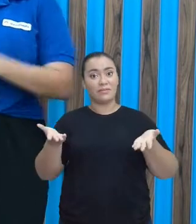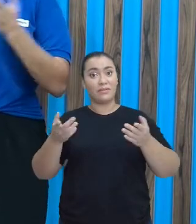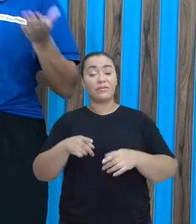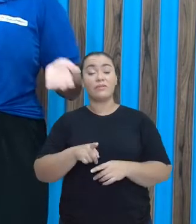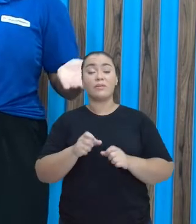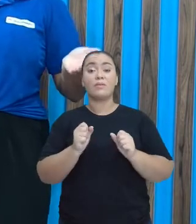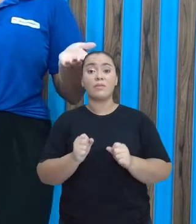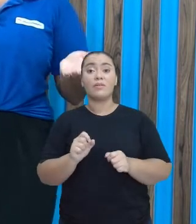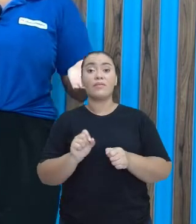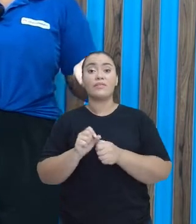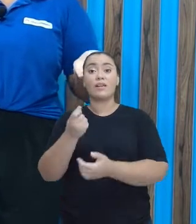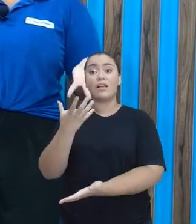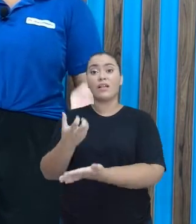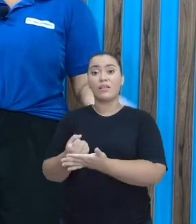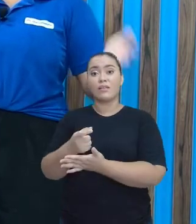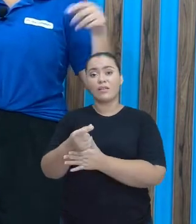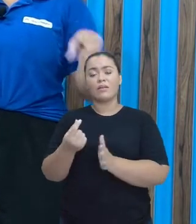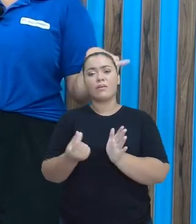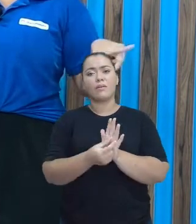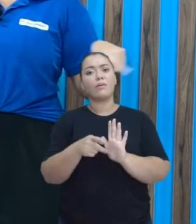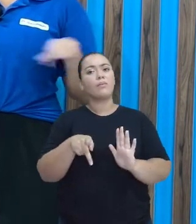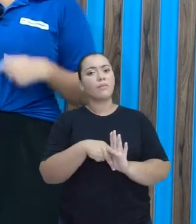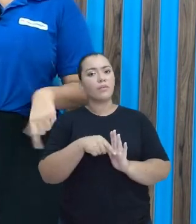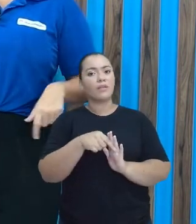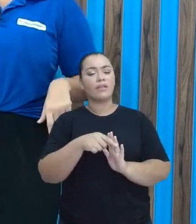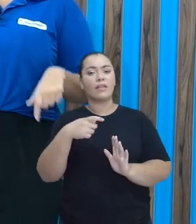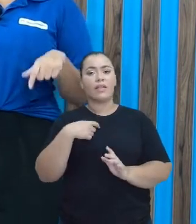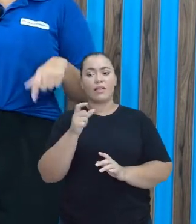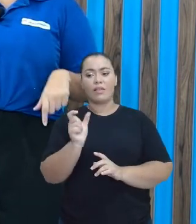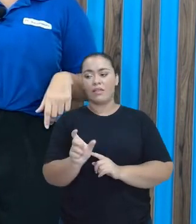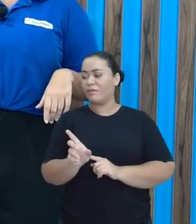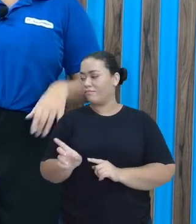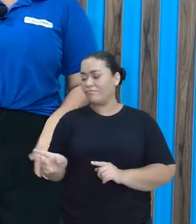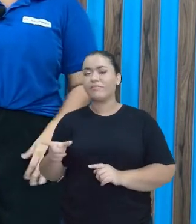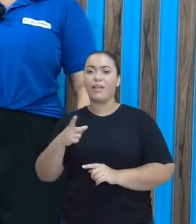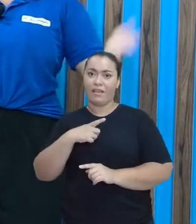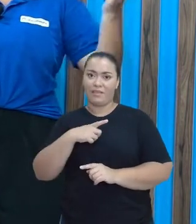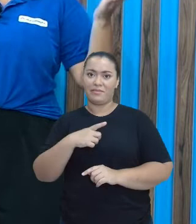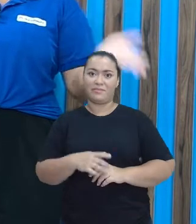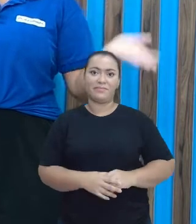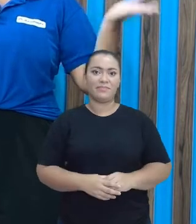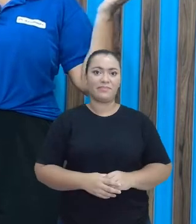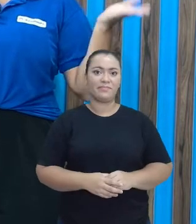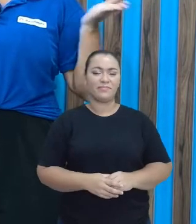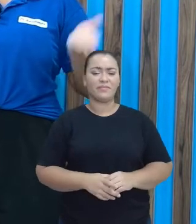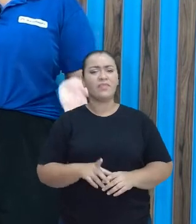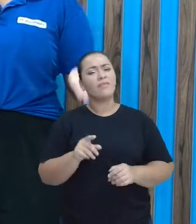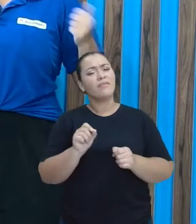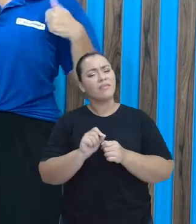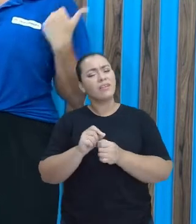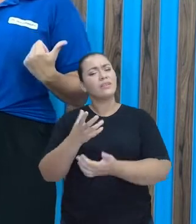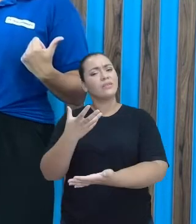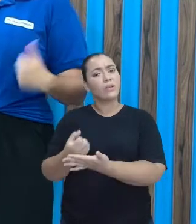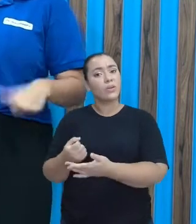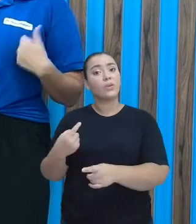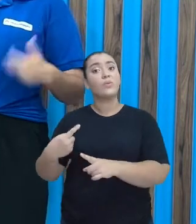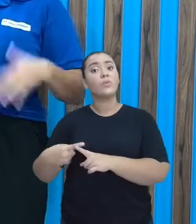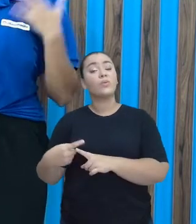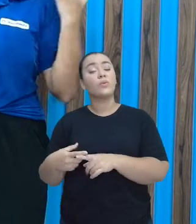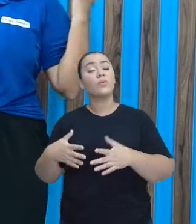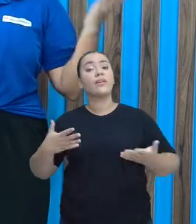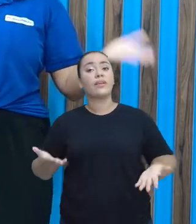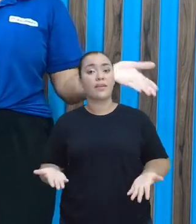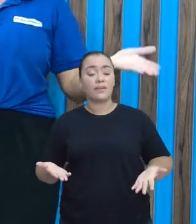download nas suas lojas de aplicativo ou pelo QR Code que está na tela, tá certo? Façam o download. Por quê? Vocês podem